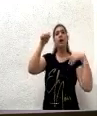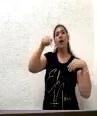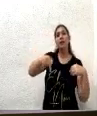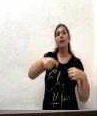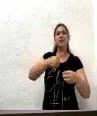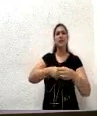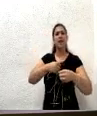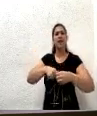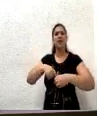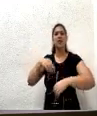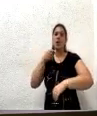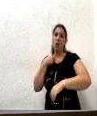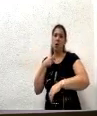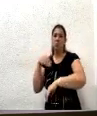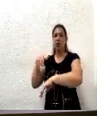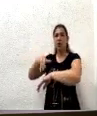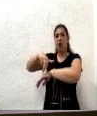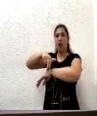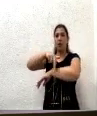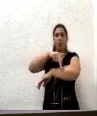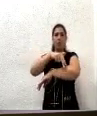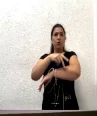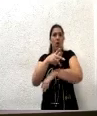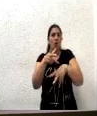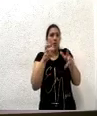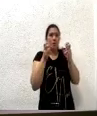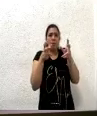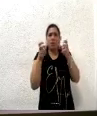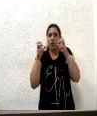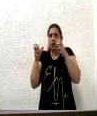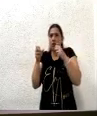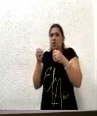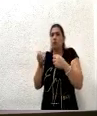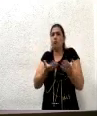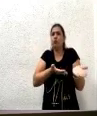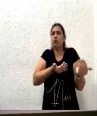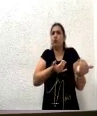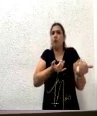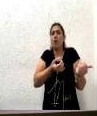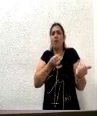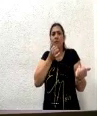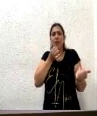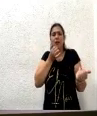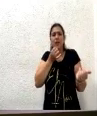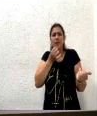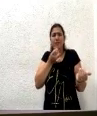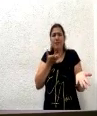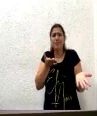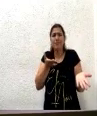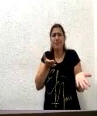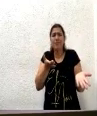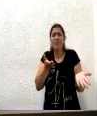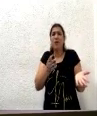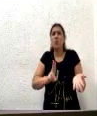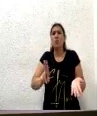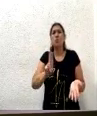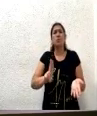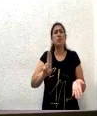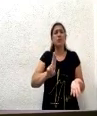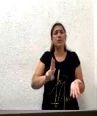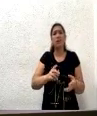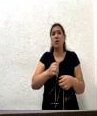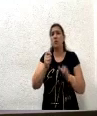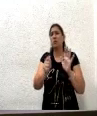jovens é enfiado no meio de drogas, o que você vê, a coisa está tomando um rumo que está